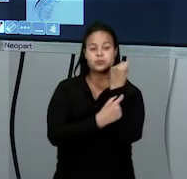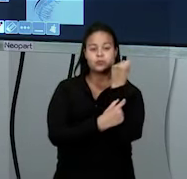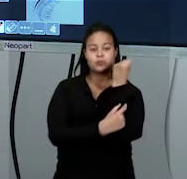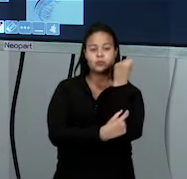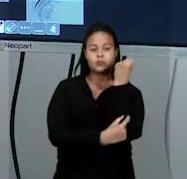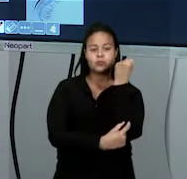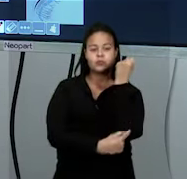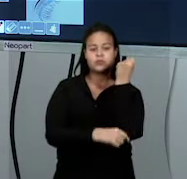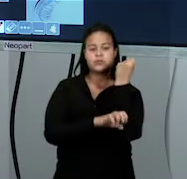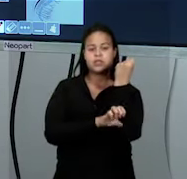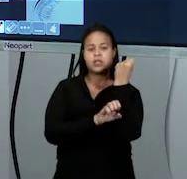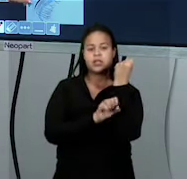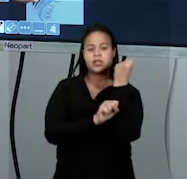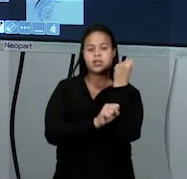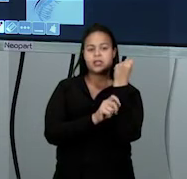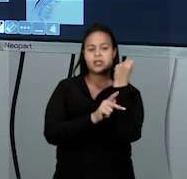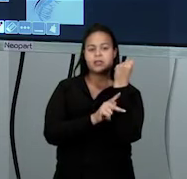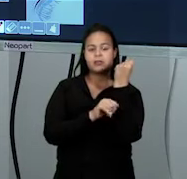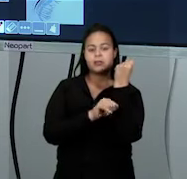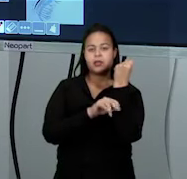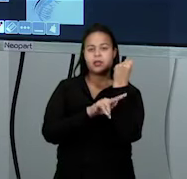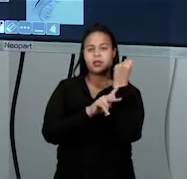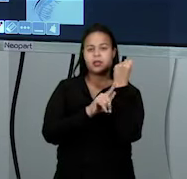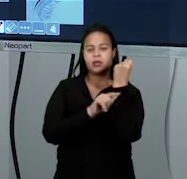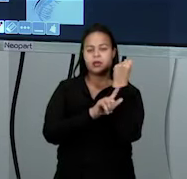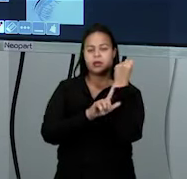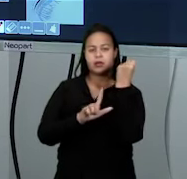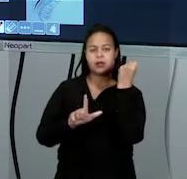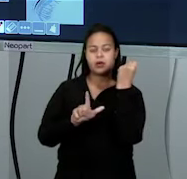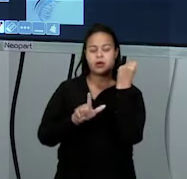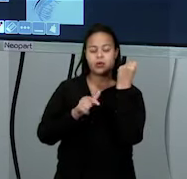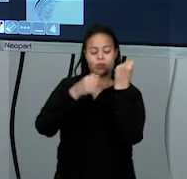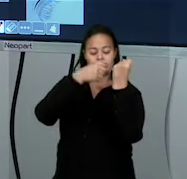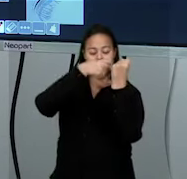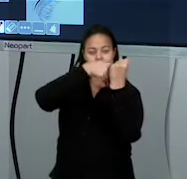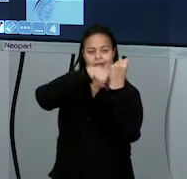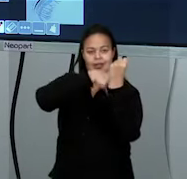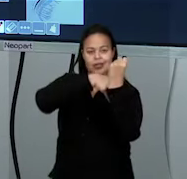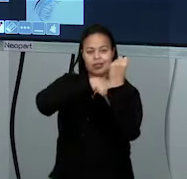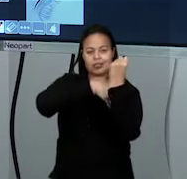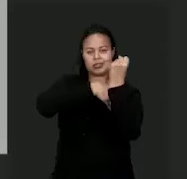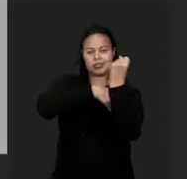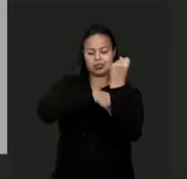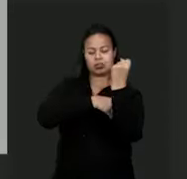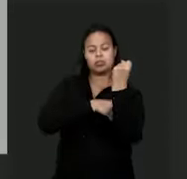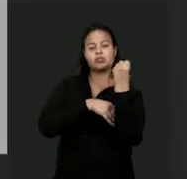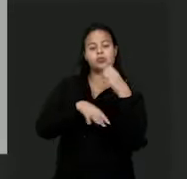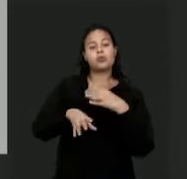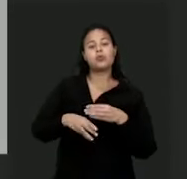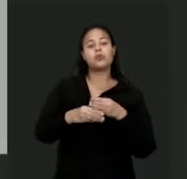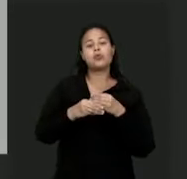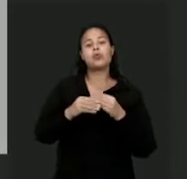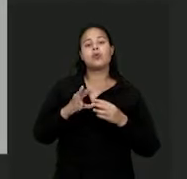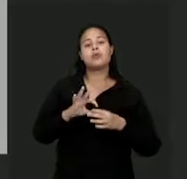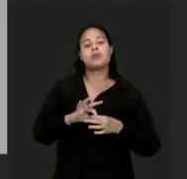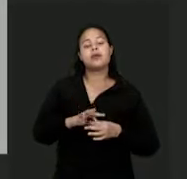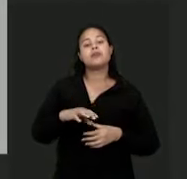ela vai estar dentro da coluna vertebral e ela faz parte